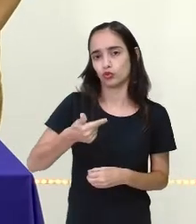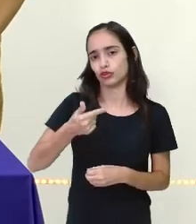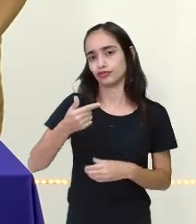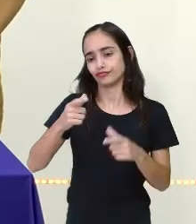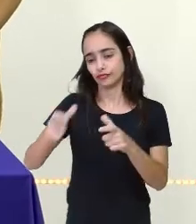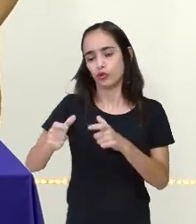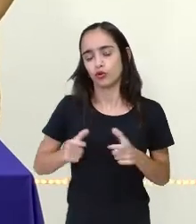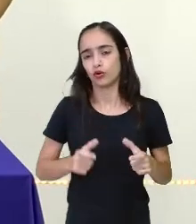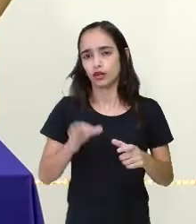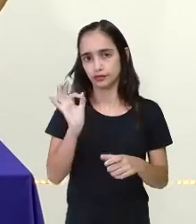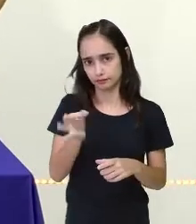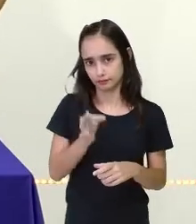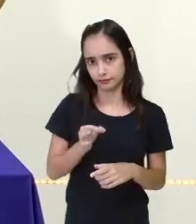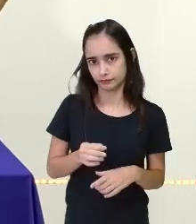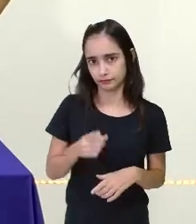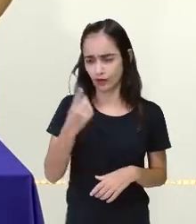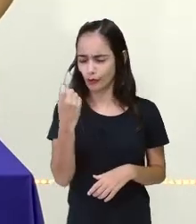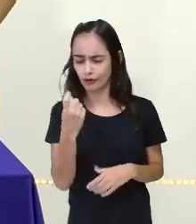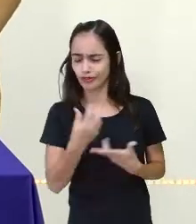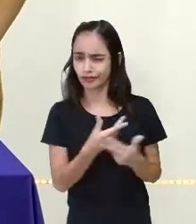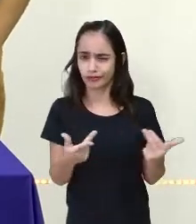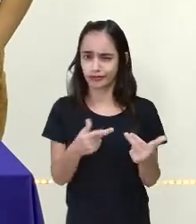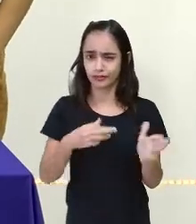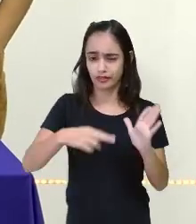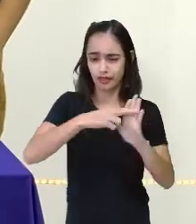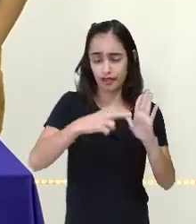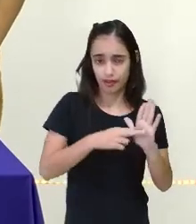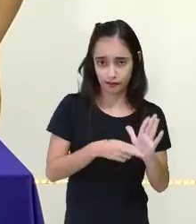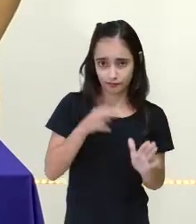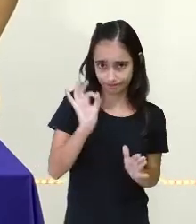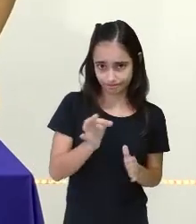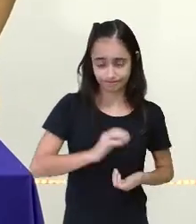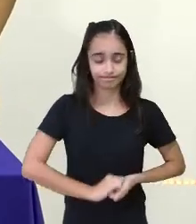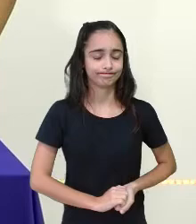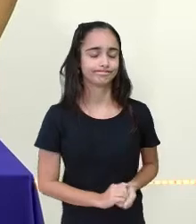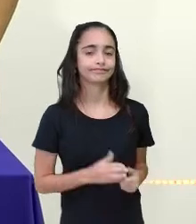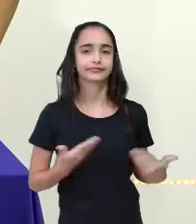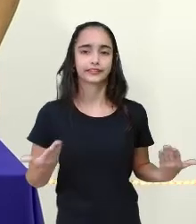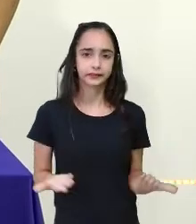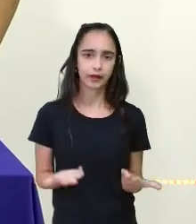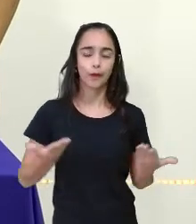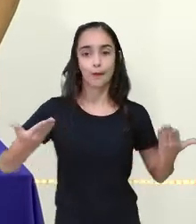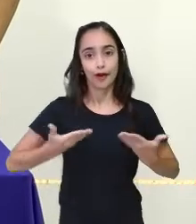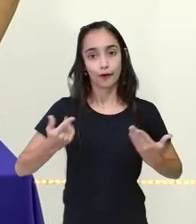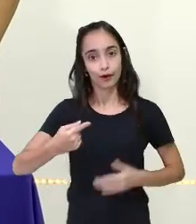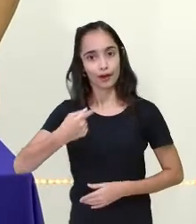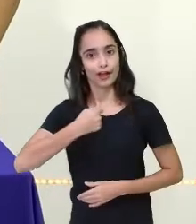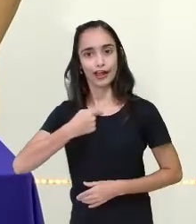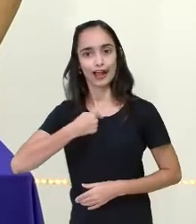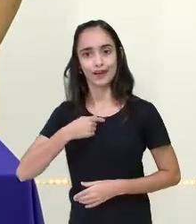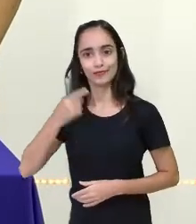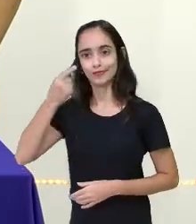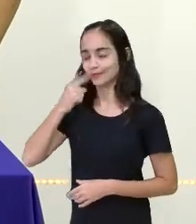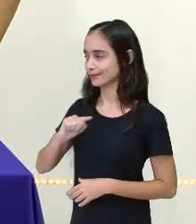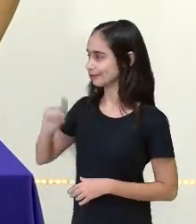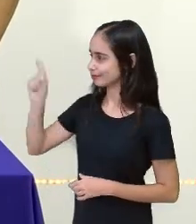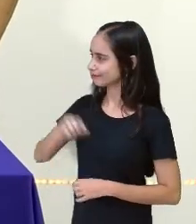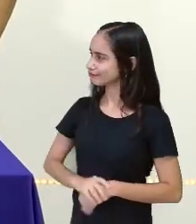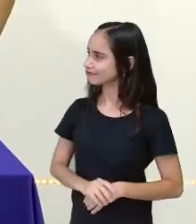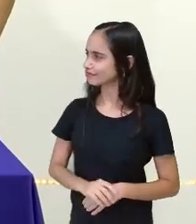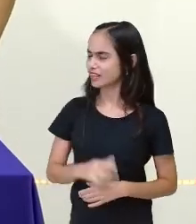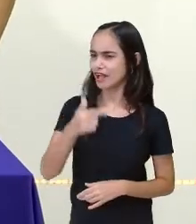O único... Então, legal, melhor ainda. Então, vou lá pegar a minha continha, a minha divisão.